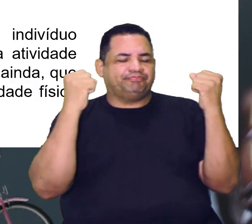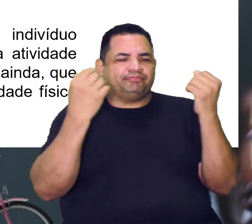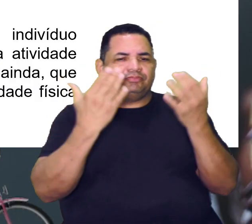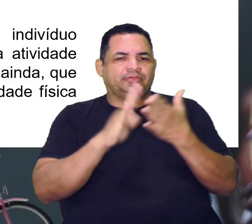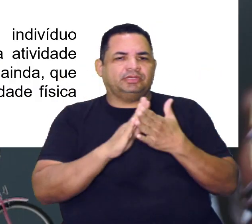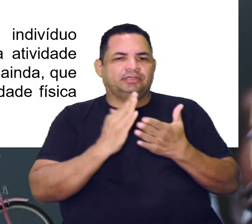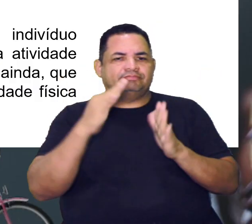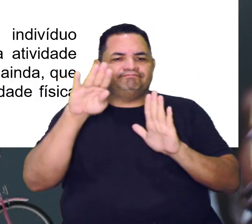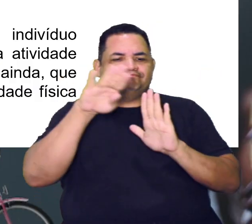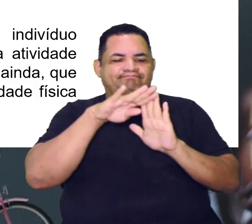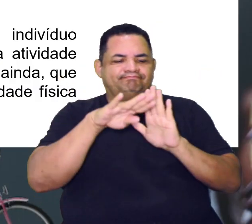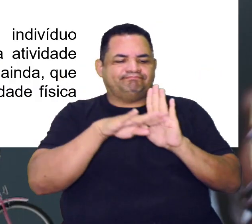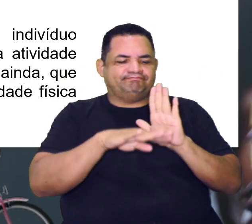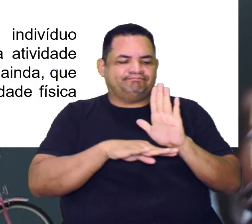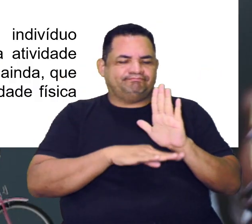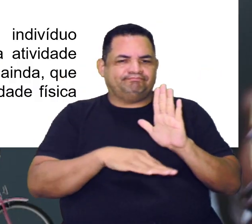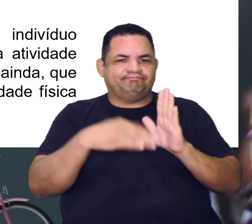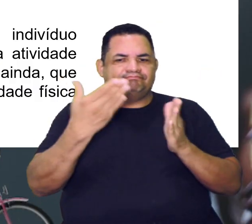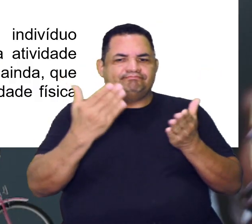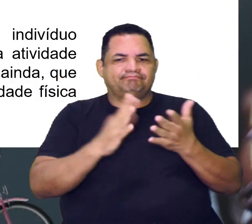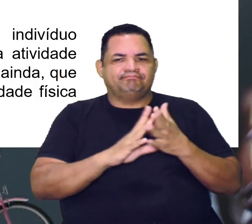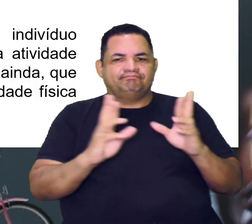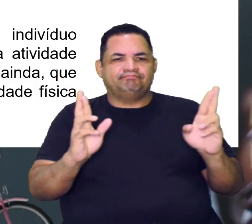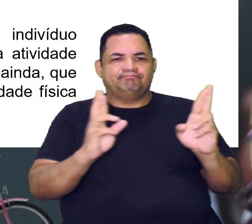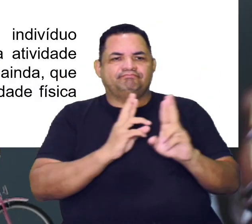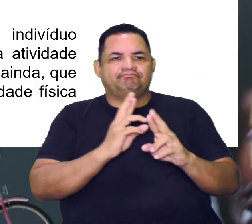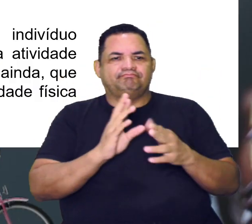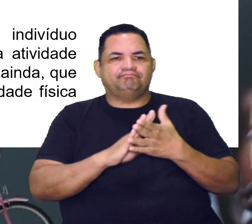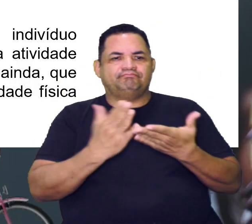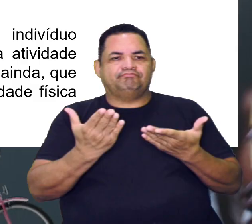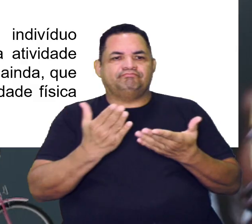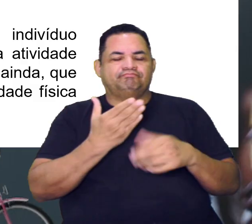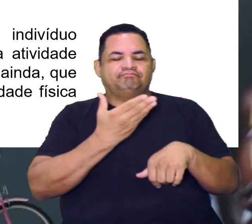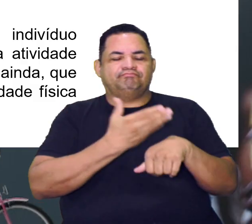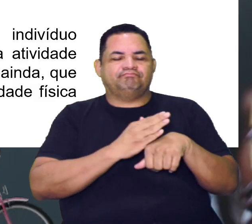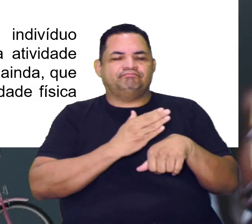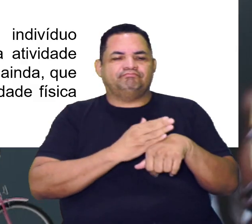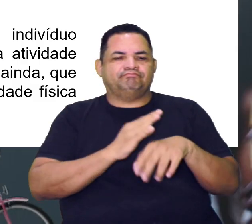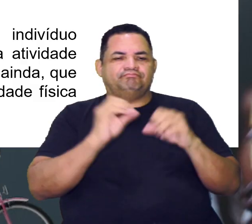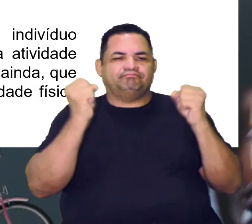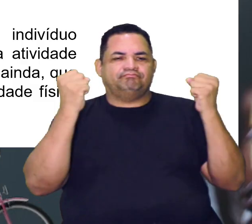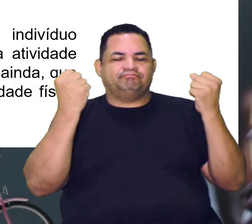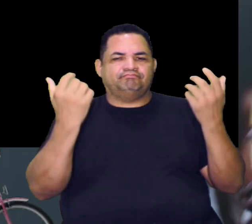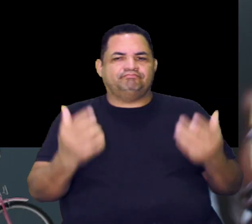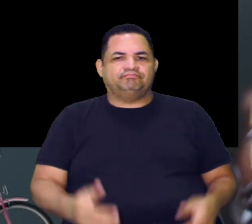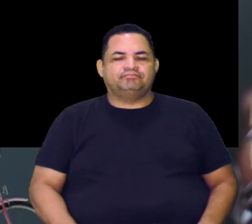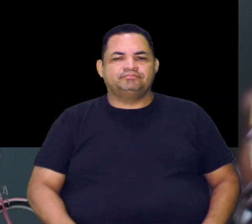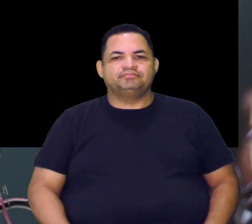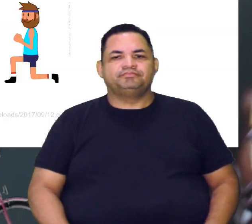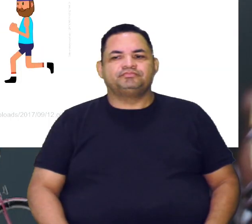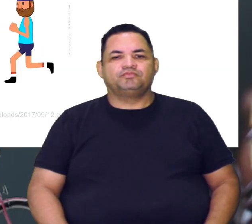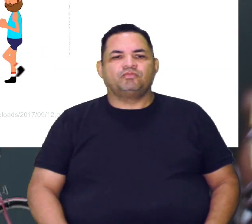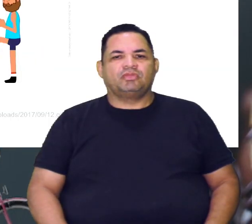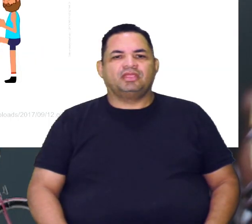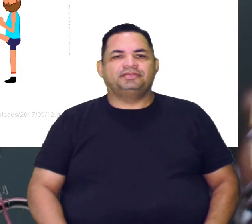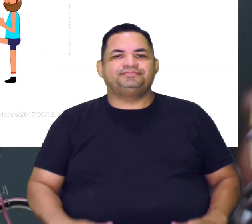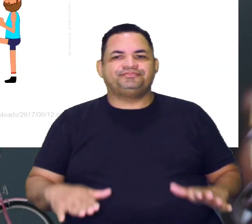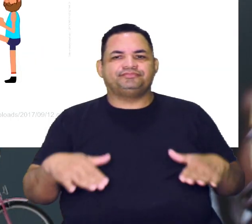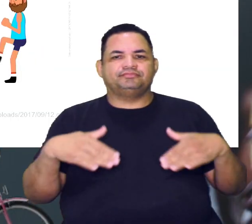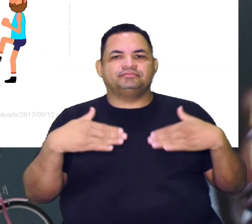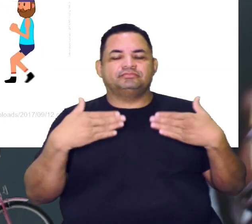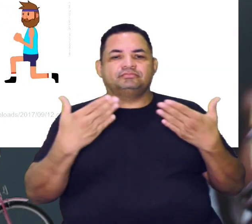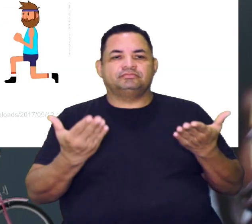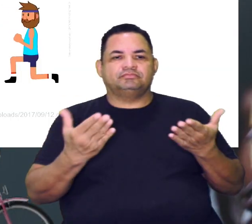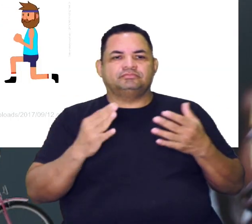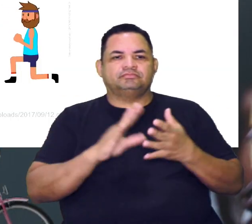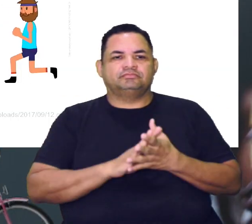vendo todos esses níveis aqui em relação ao nível de exercício físico. Tudo bem? E quando eu falo de exercício físico,